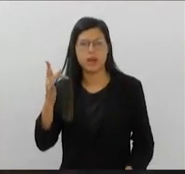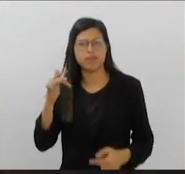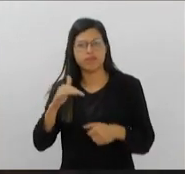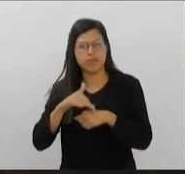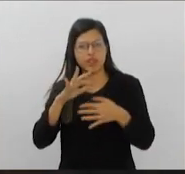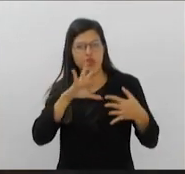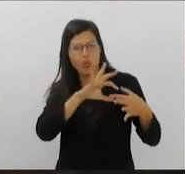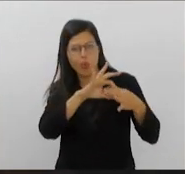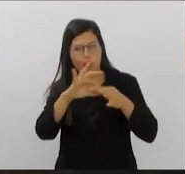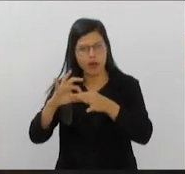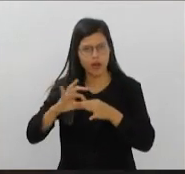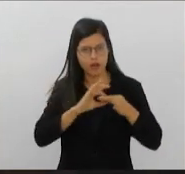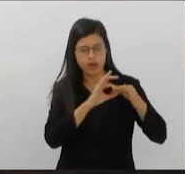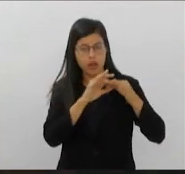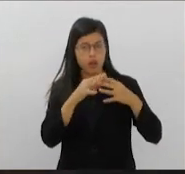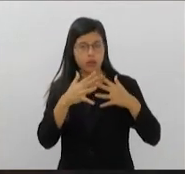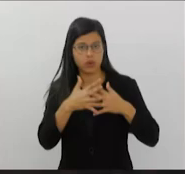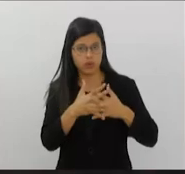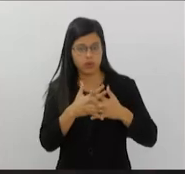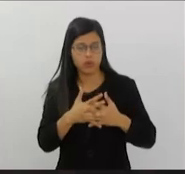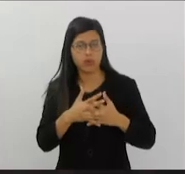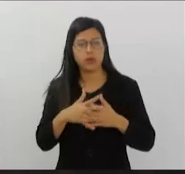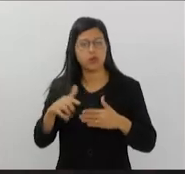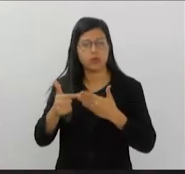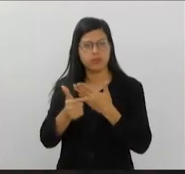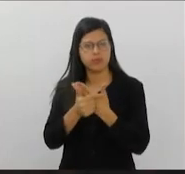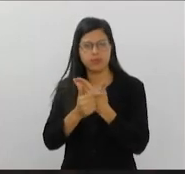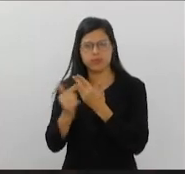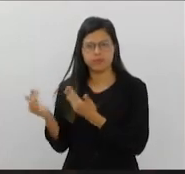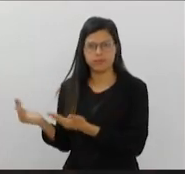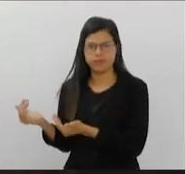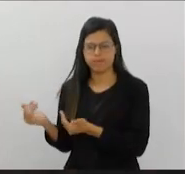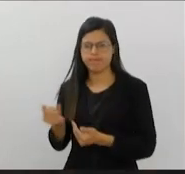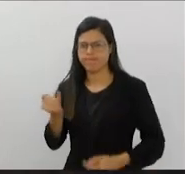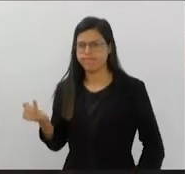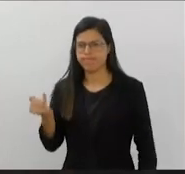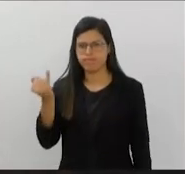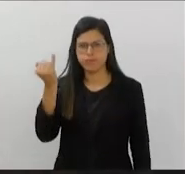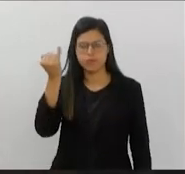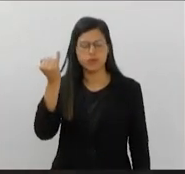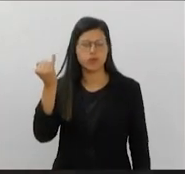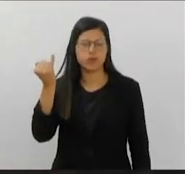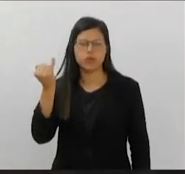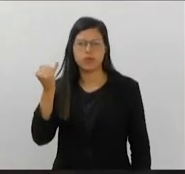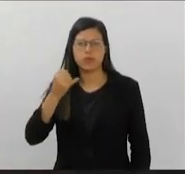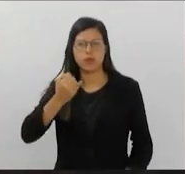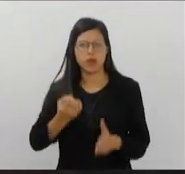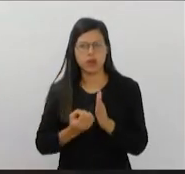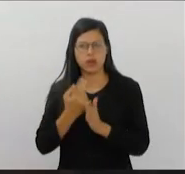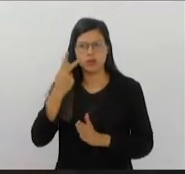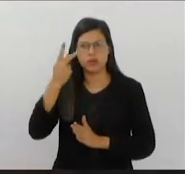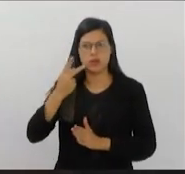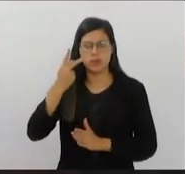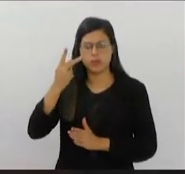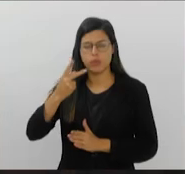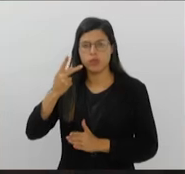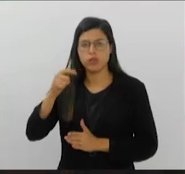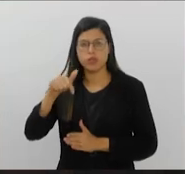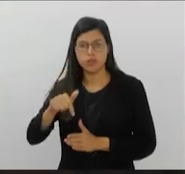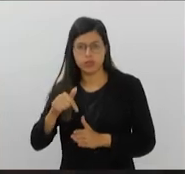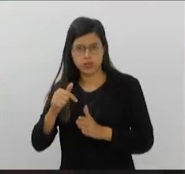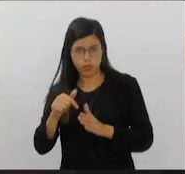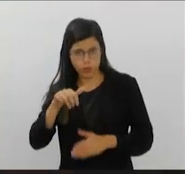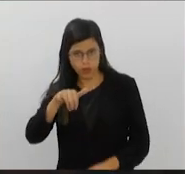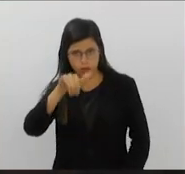e complexo, o papel da juventude torna-se vital na formulação de políticas. O Y20 surge nesse